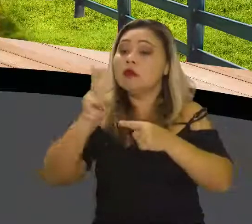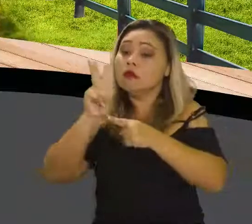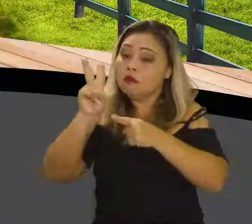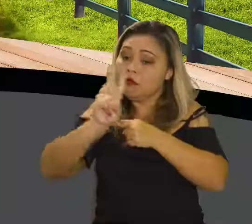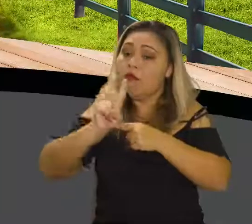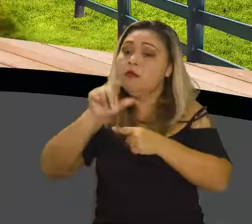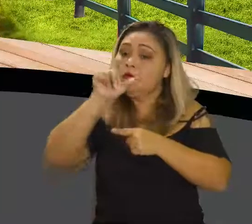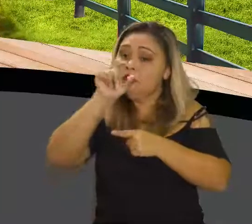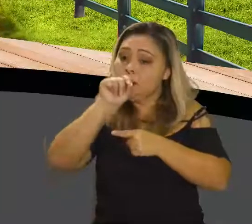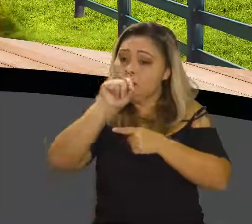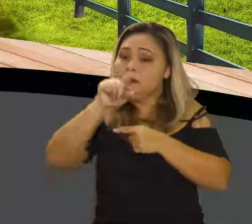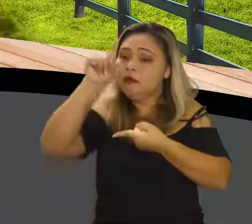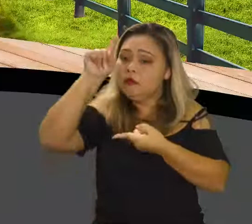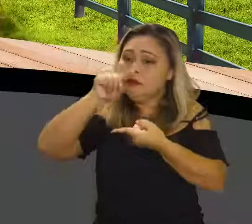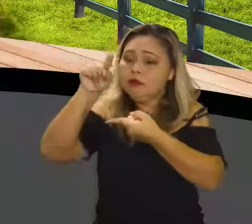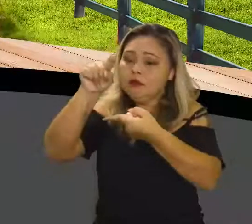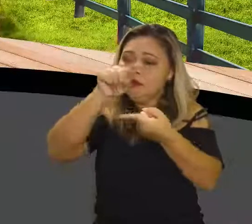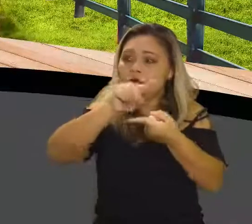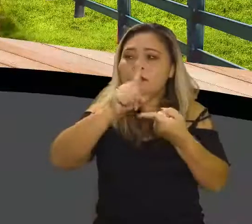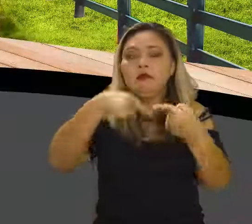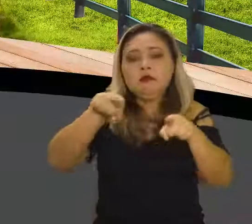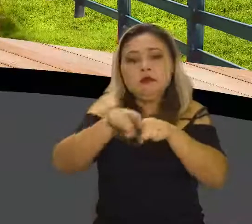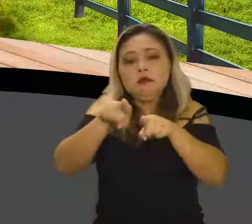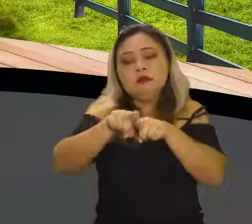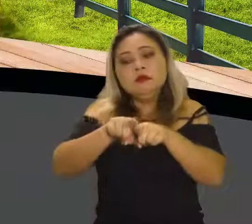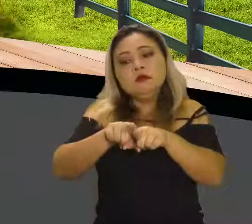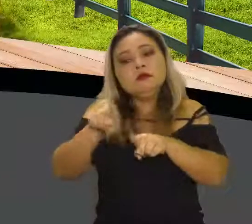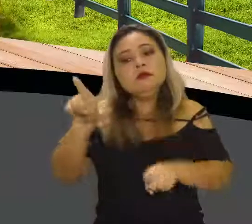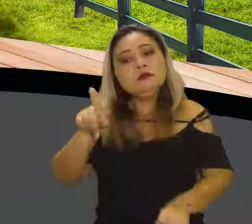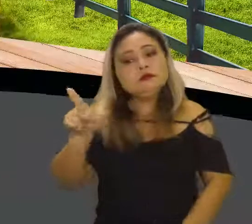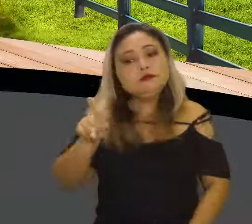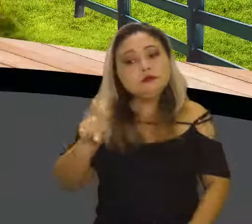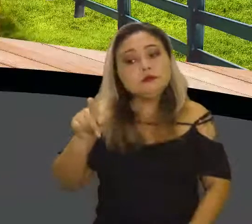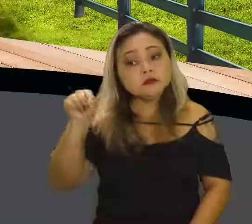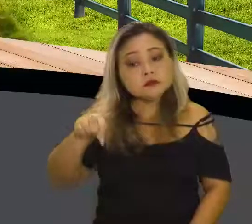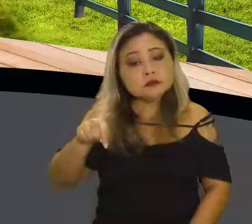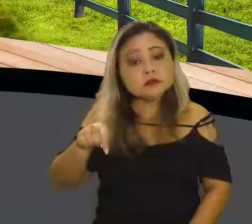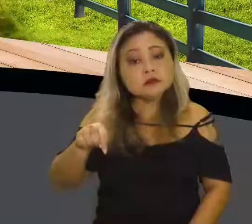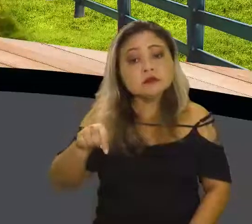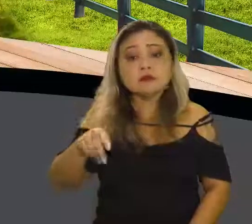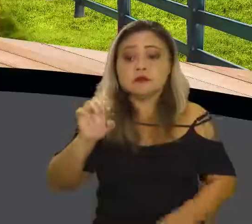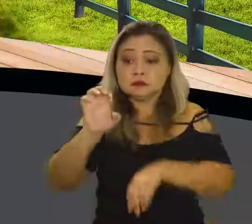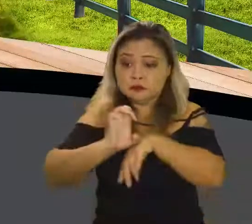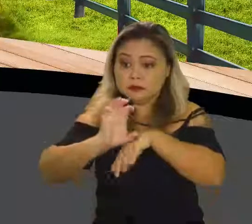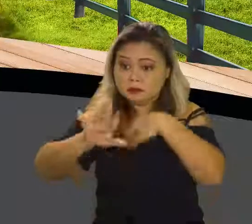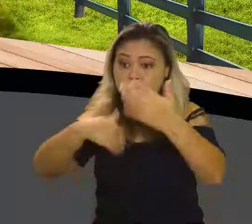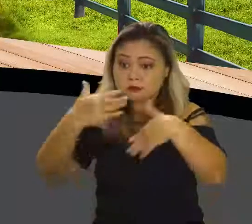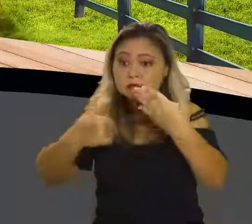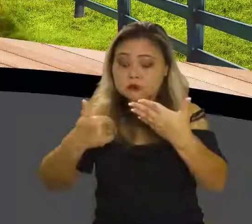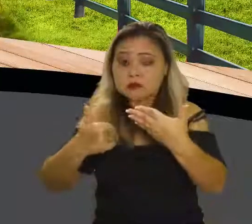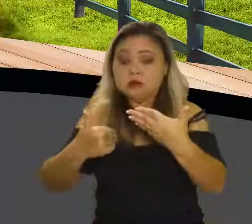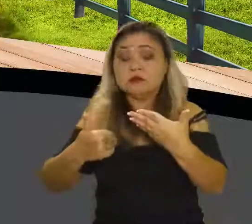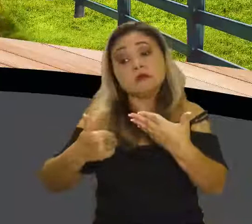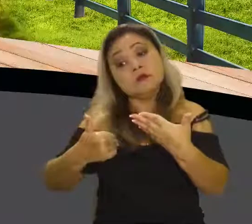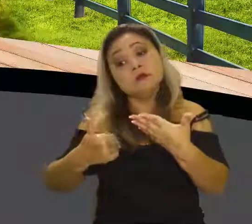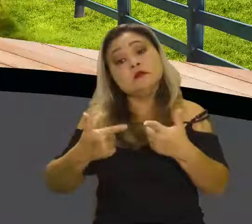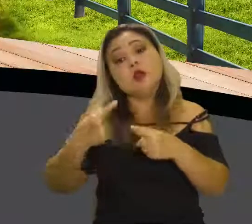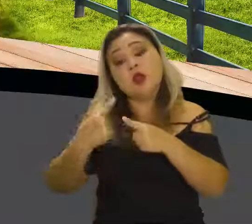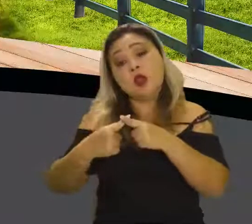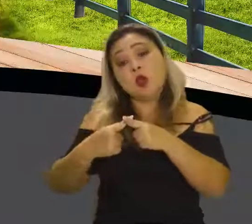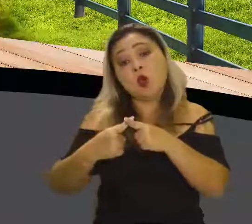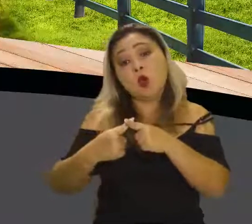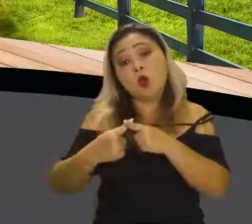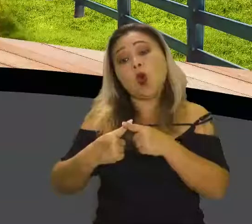de codorna, a carne de codorna. Mas, professor, aqui no nosso estado está avançando? Está avançando, mas a produção